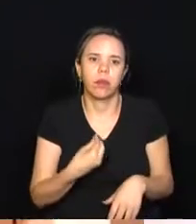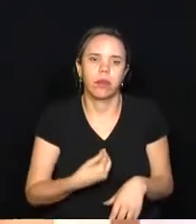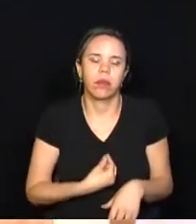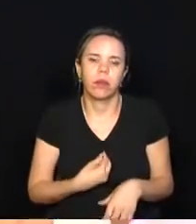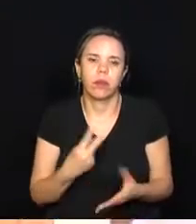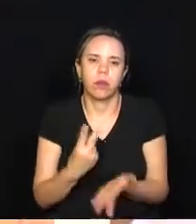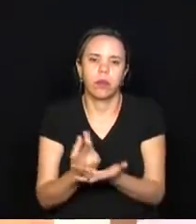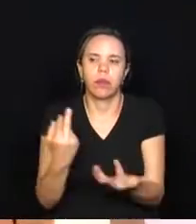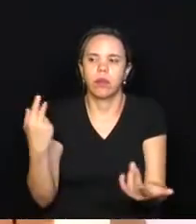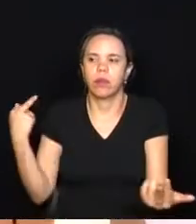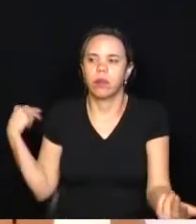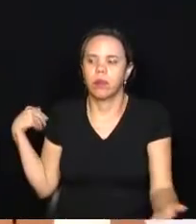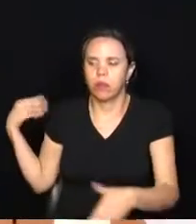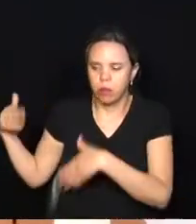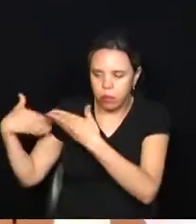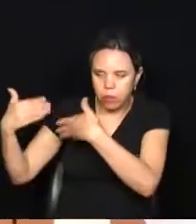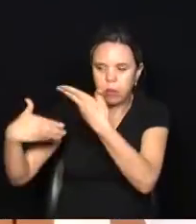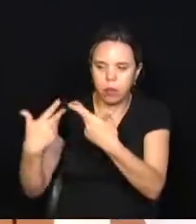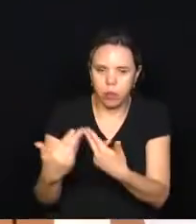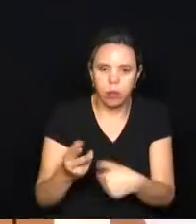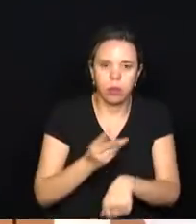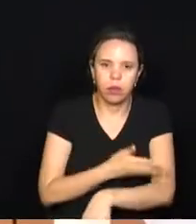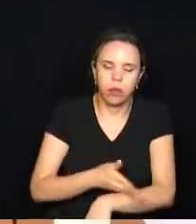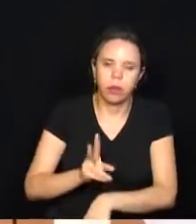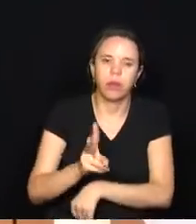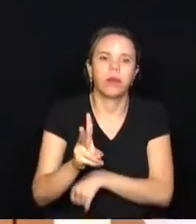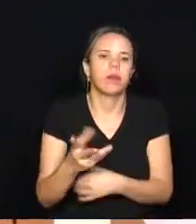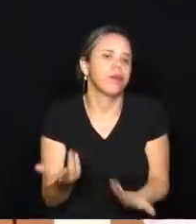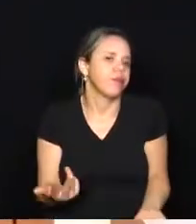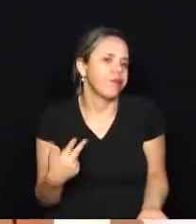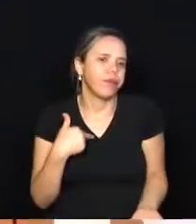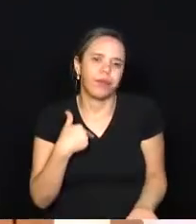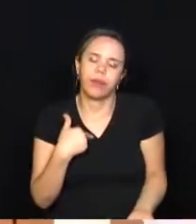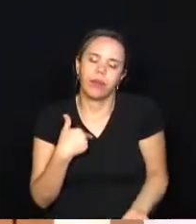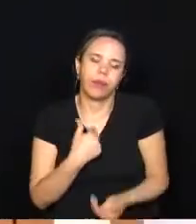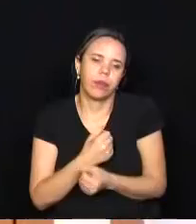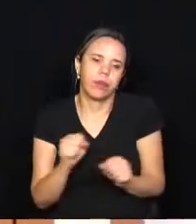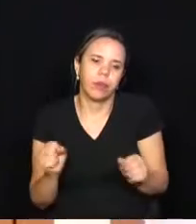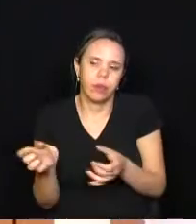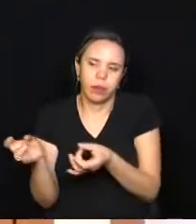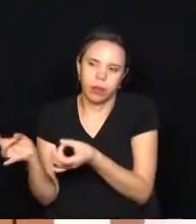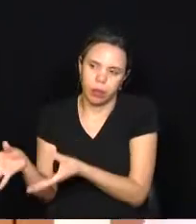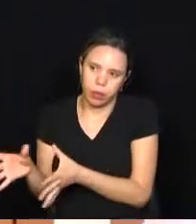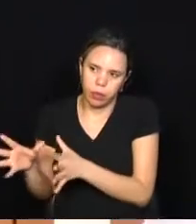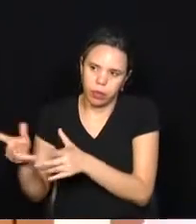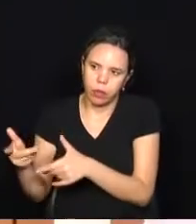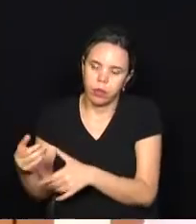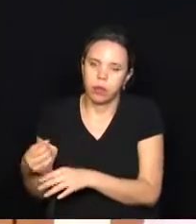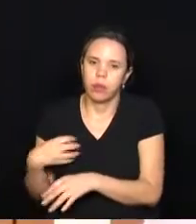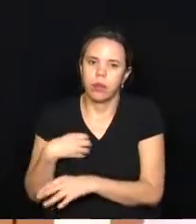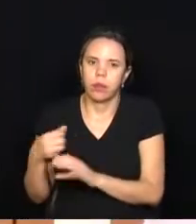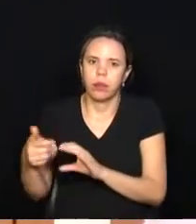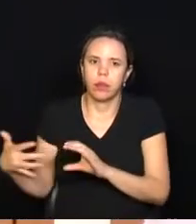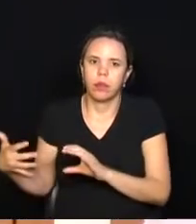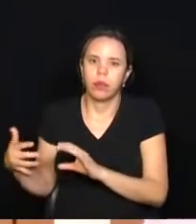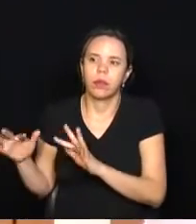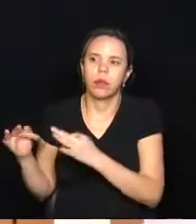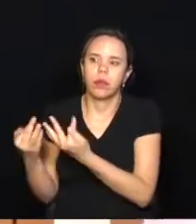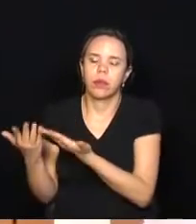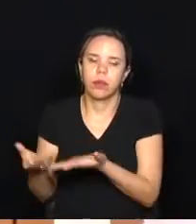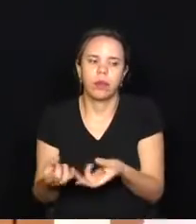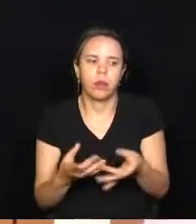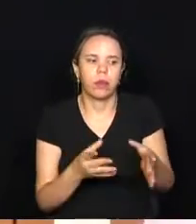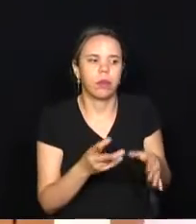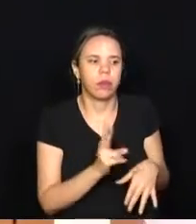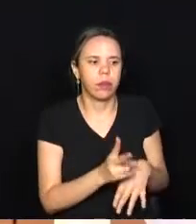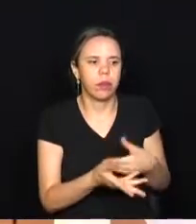mesma forma que ela vinha sendo desenvolvida. Ah, mas isso não pode ser porque ela deixa o caráter familiar e